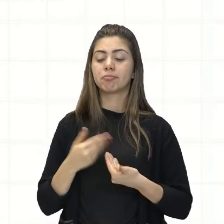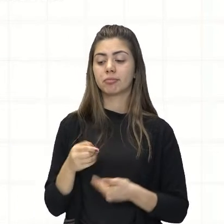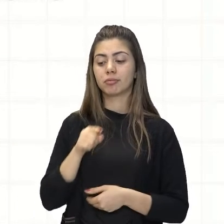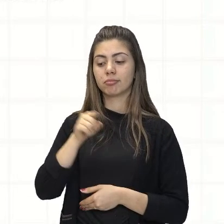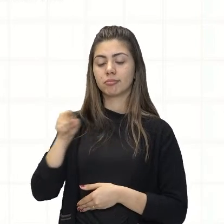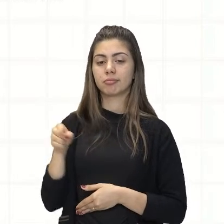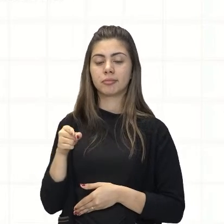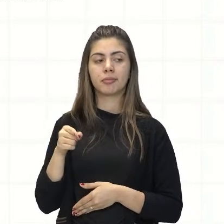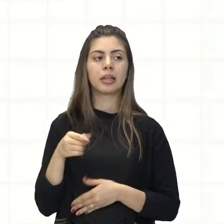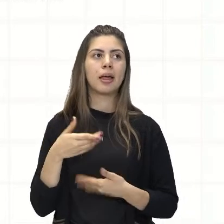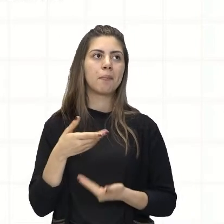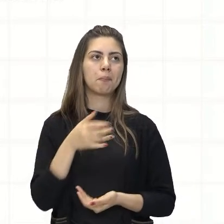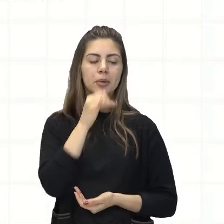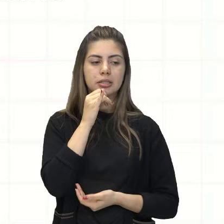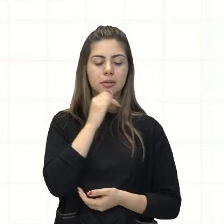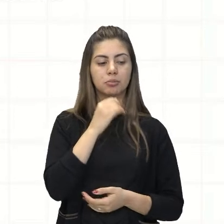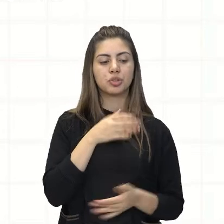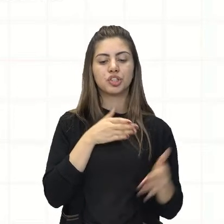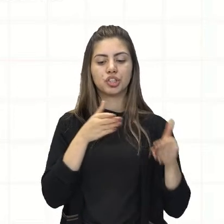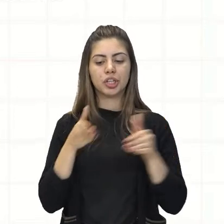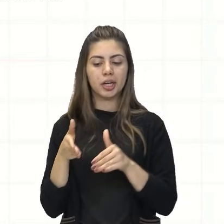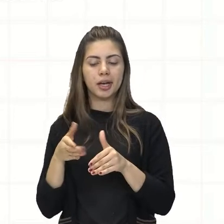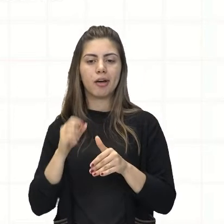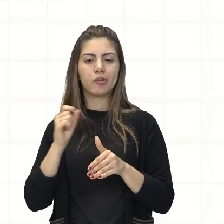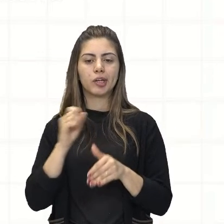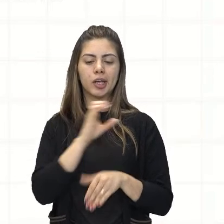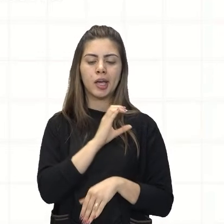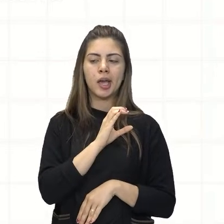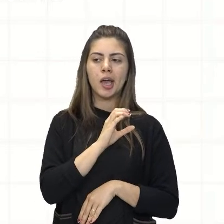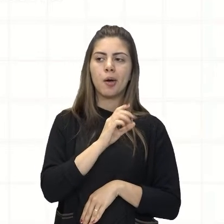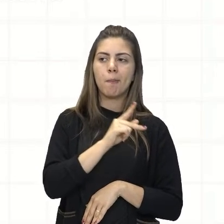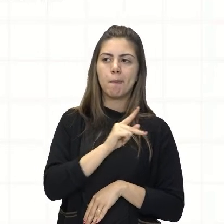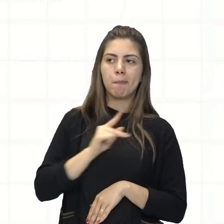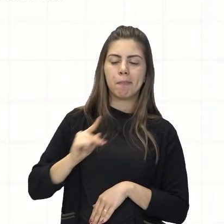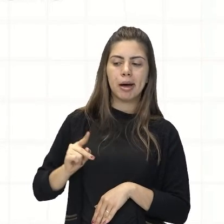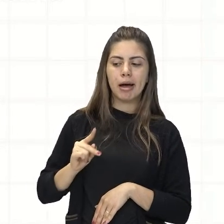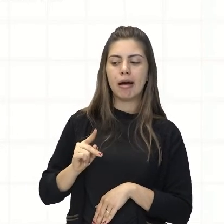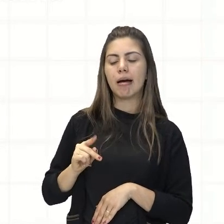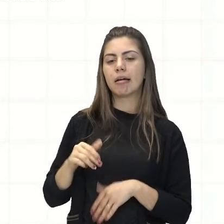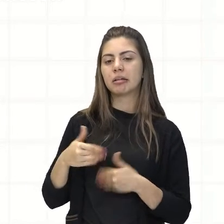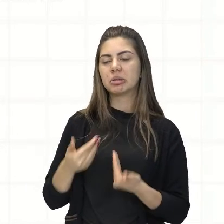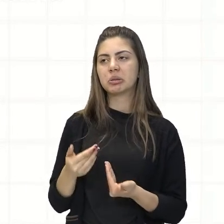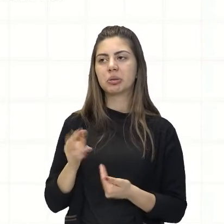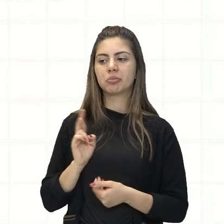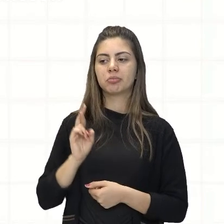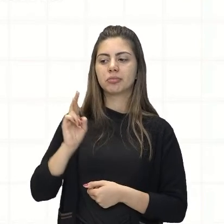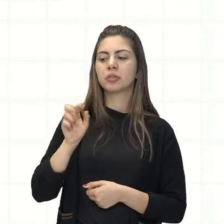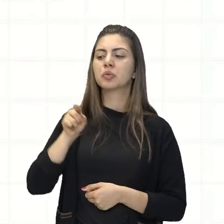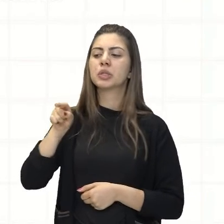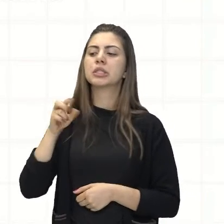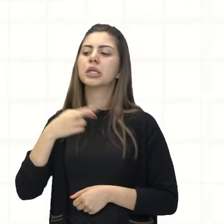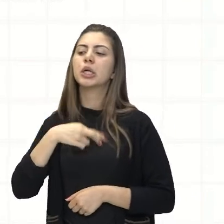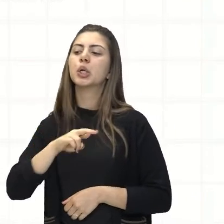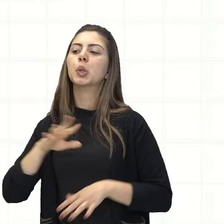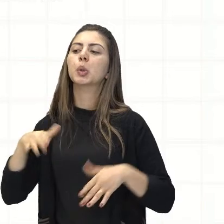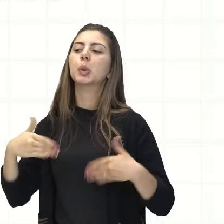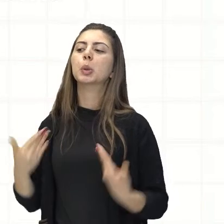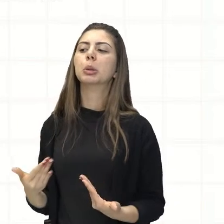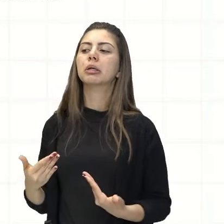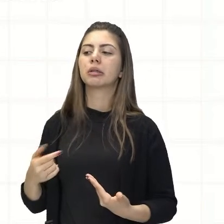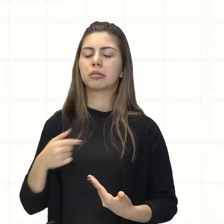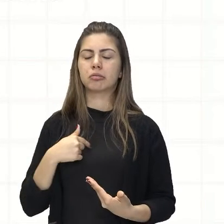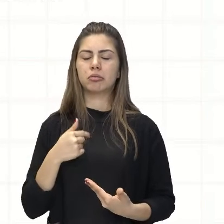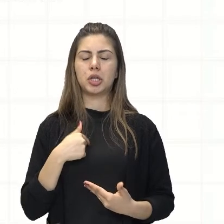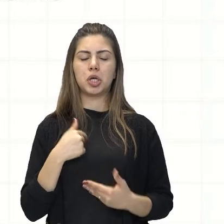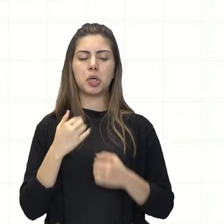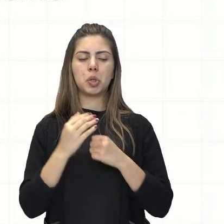um padre ou o senhor do escravizado, você está praticando que religião? Ah, eu estou adorando